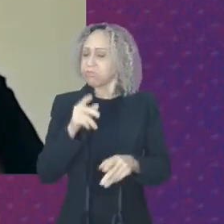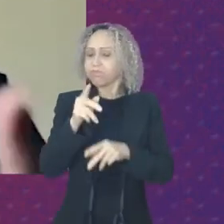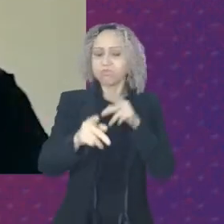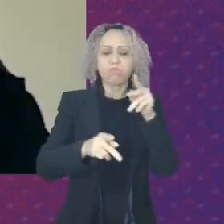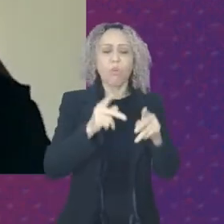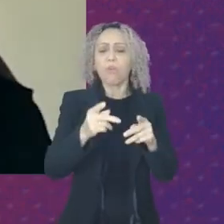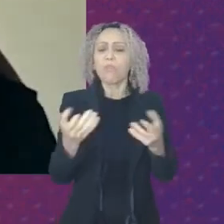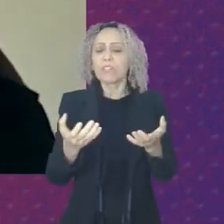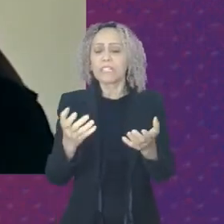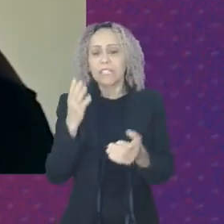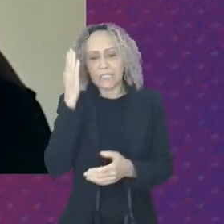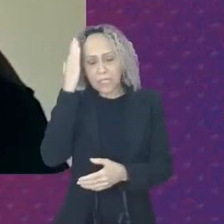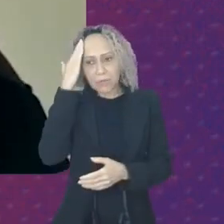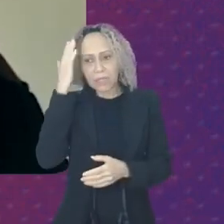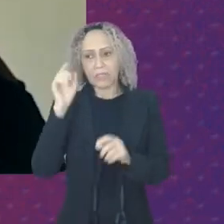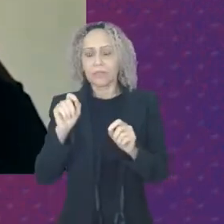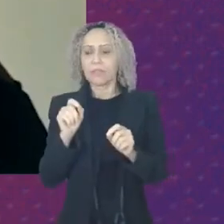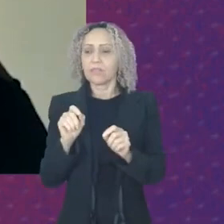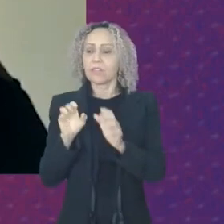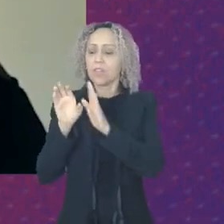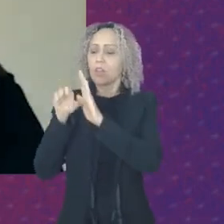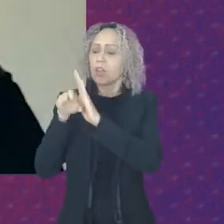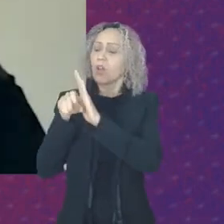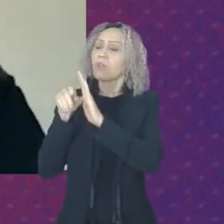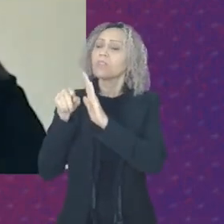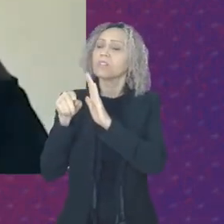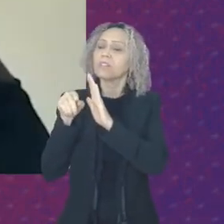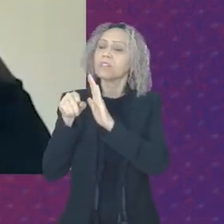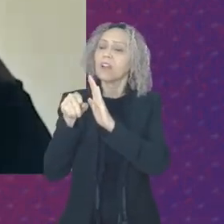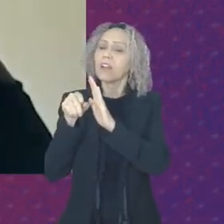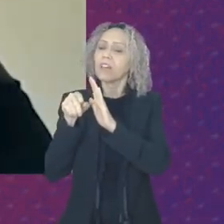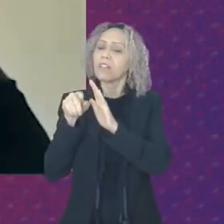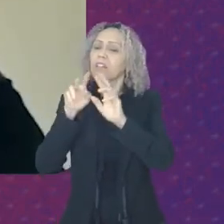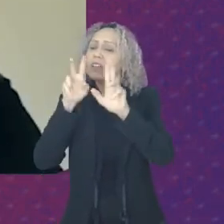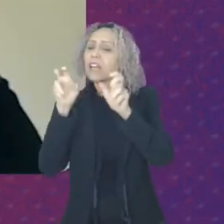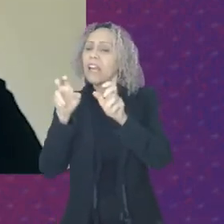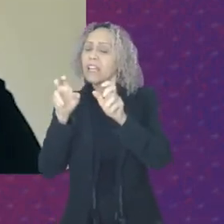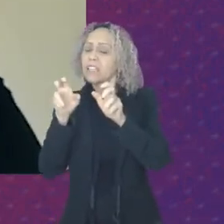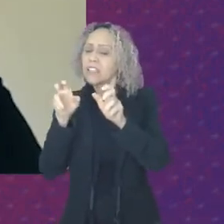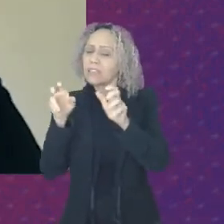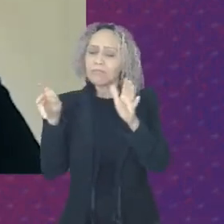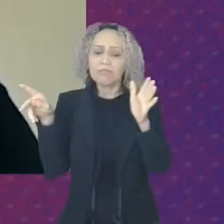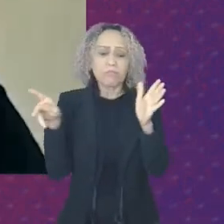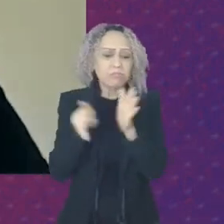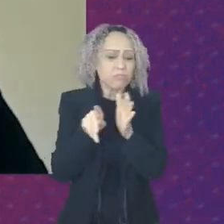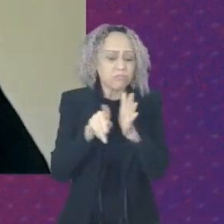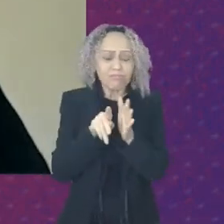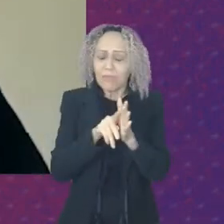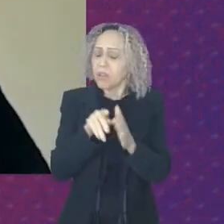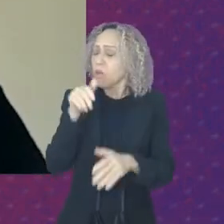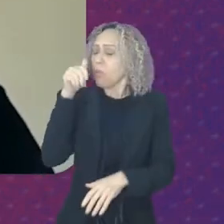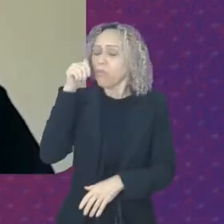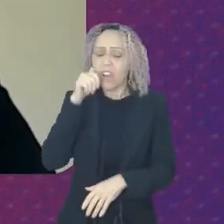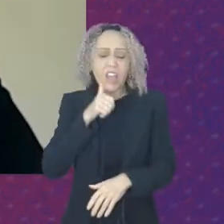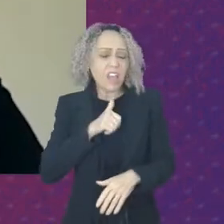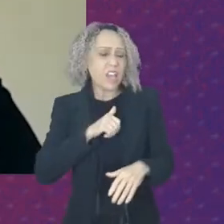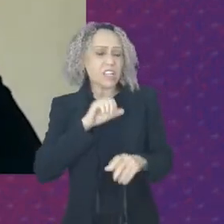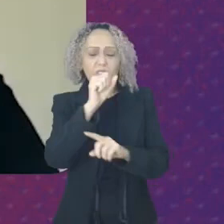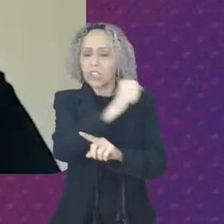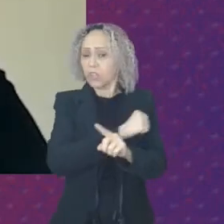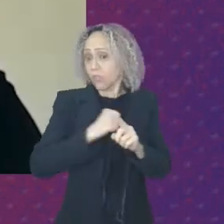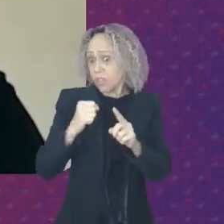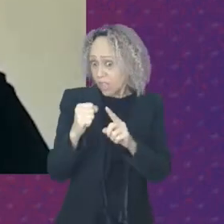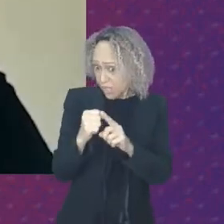você faz parte do seu discurso e que é de interesse público, que é de interesse de todas as mulheres, de toda a nossa